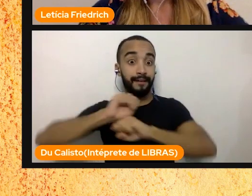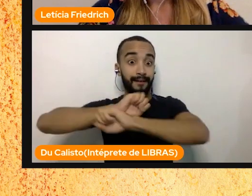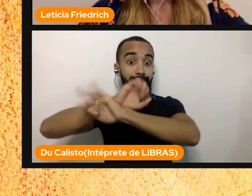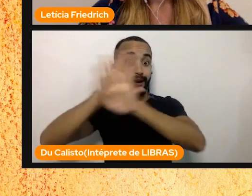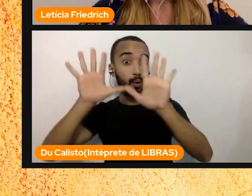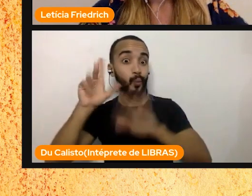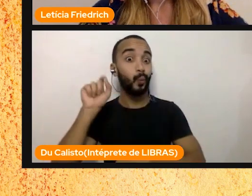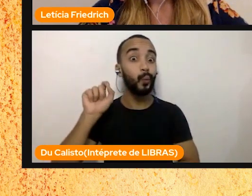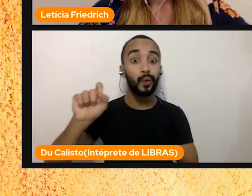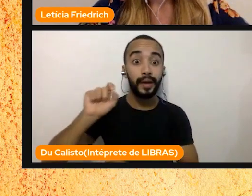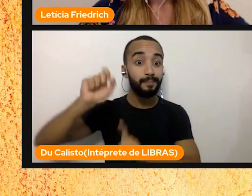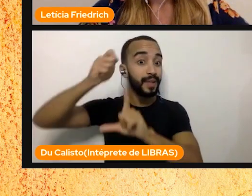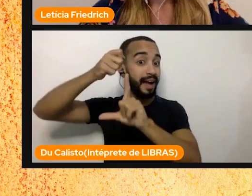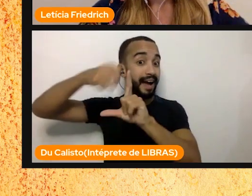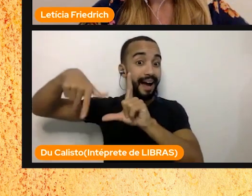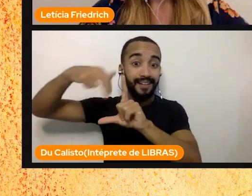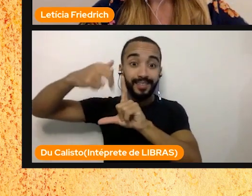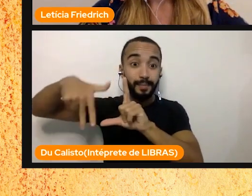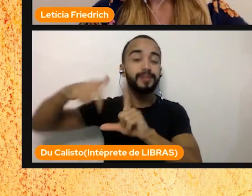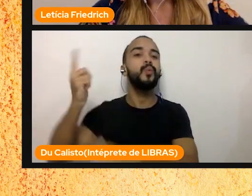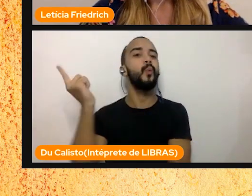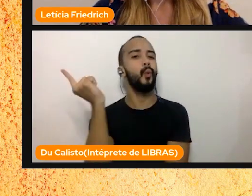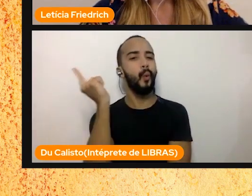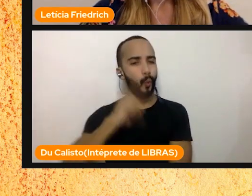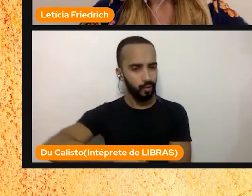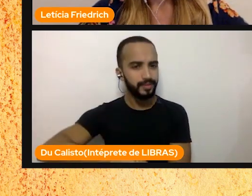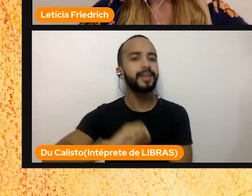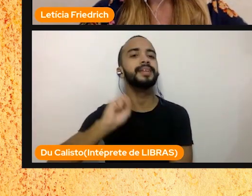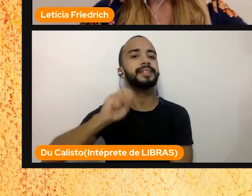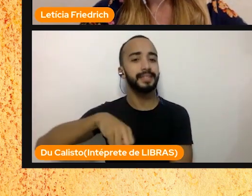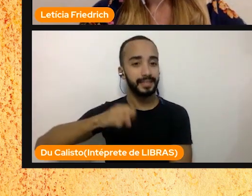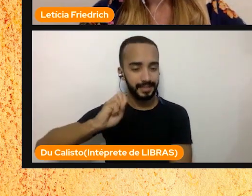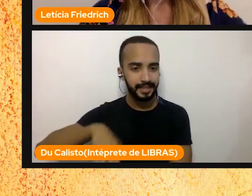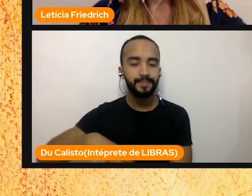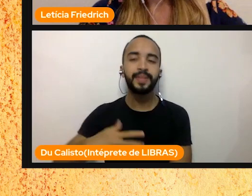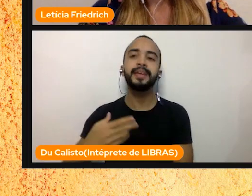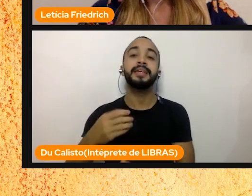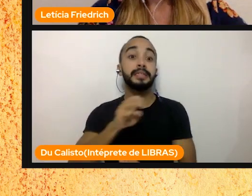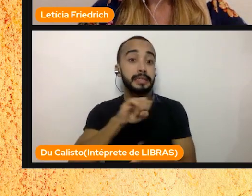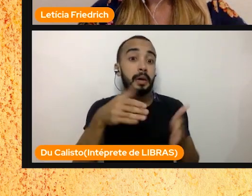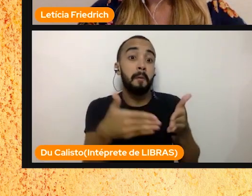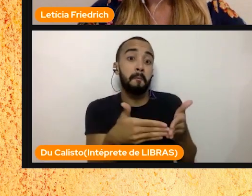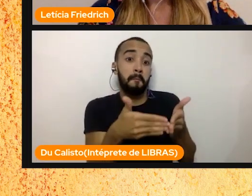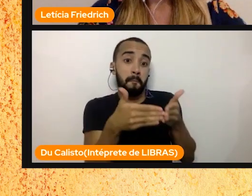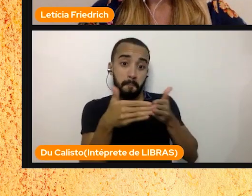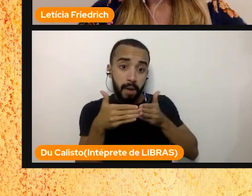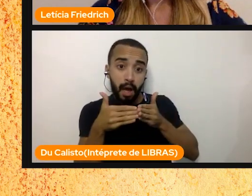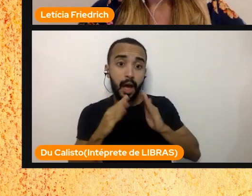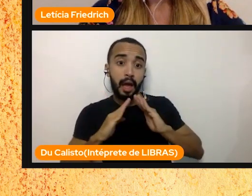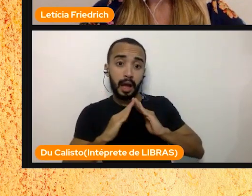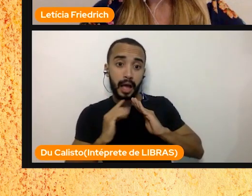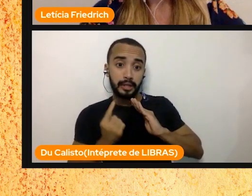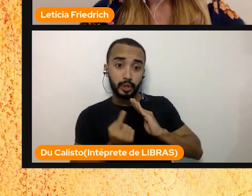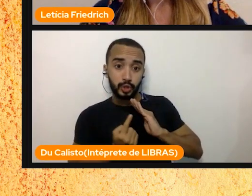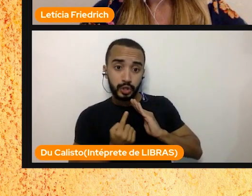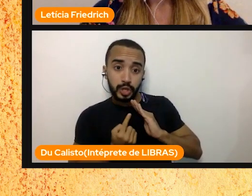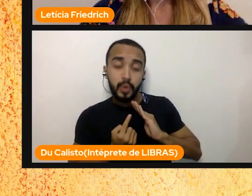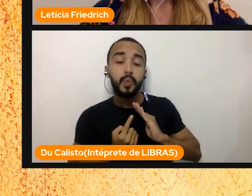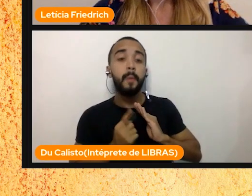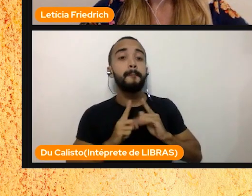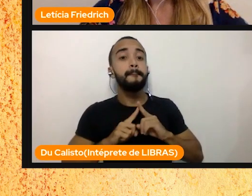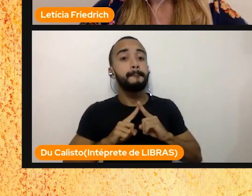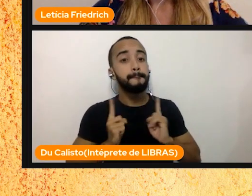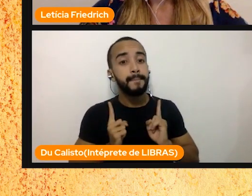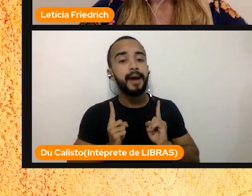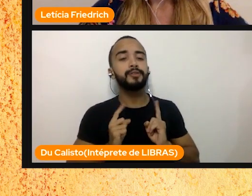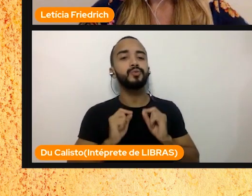consegue trabalhar mesmo com períodos de afastamento, né, distanciamento social. Então, a gente está